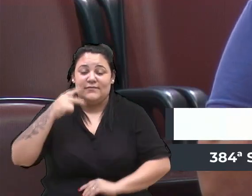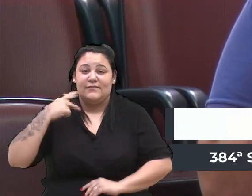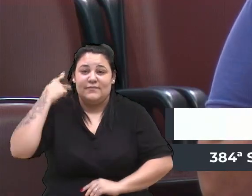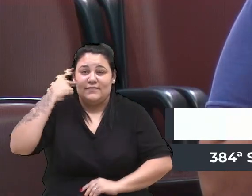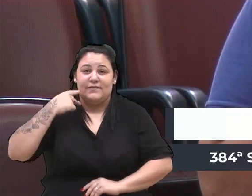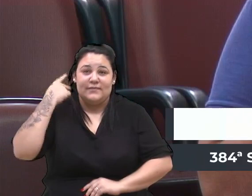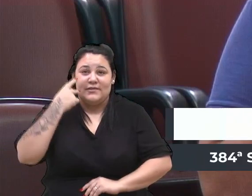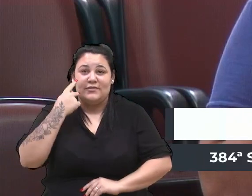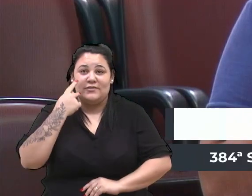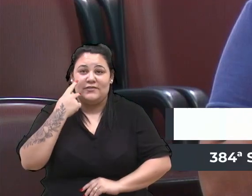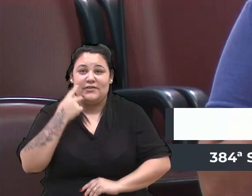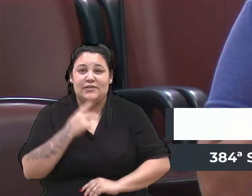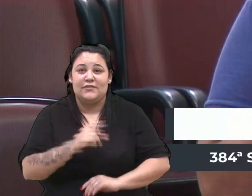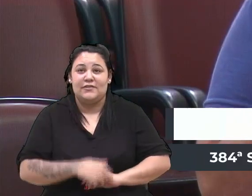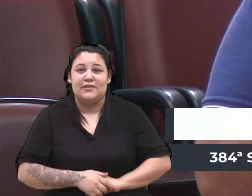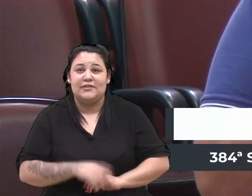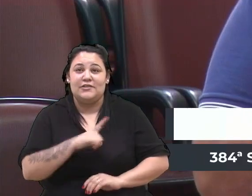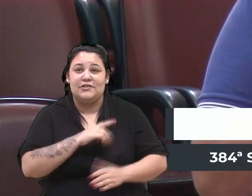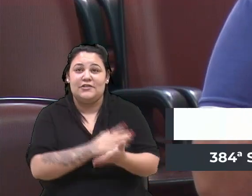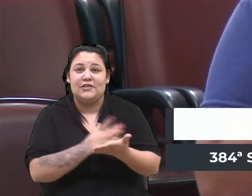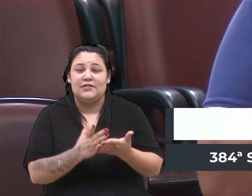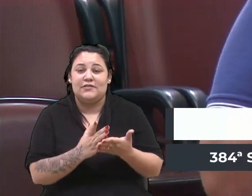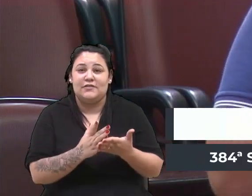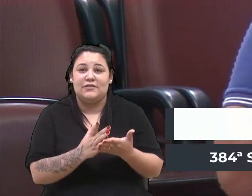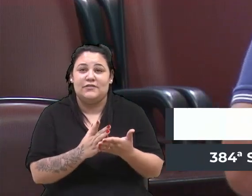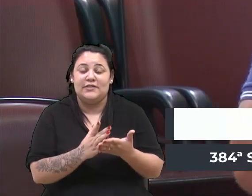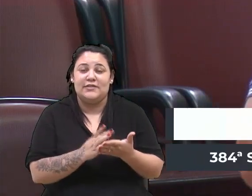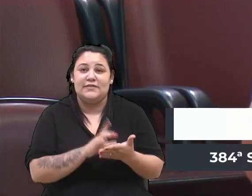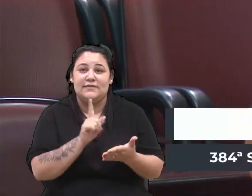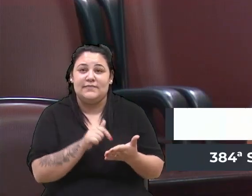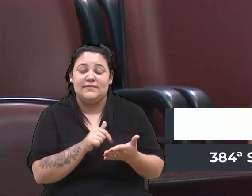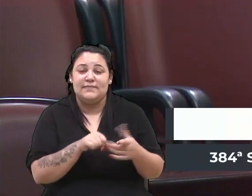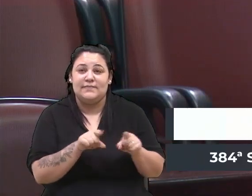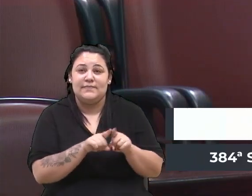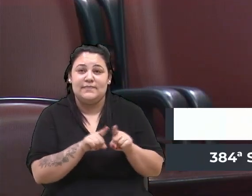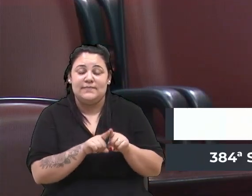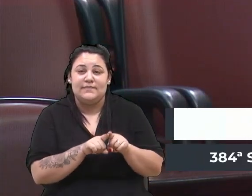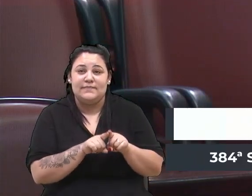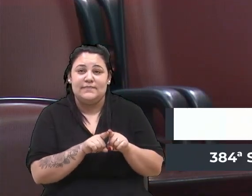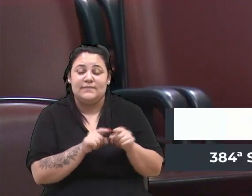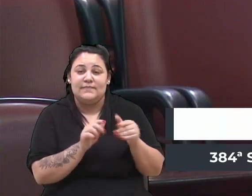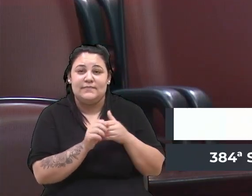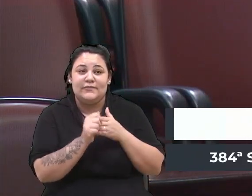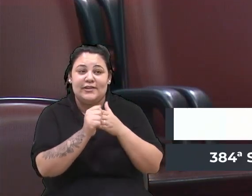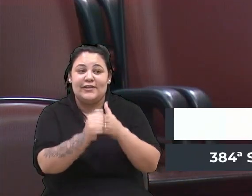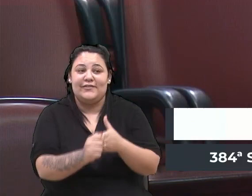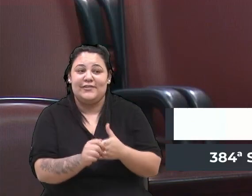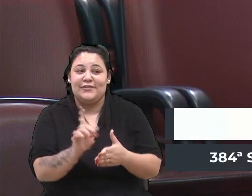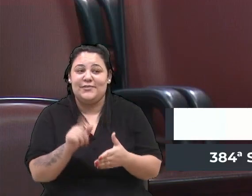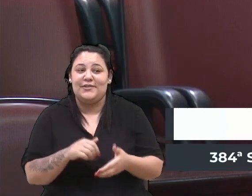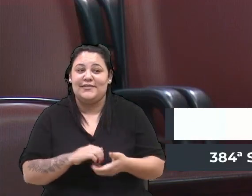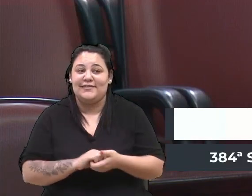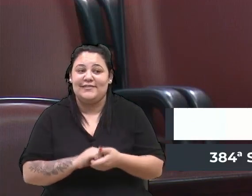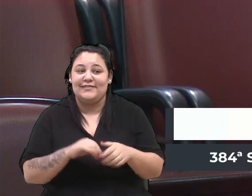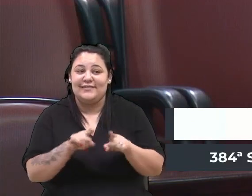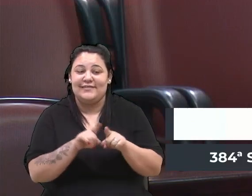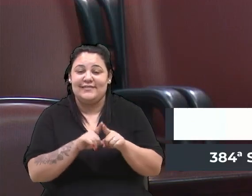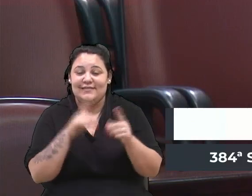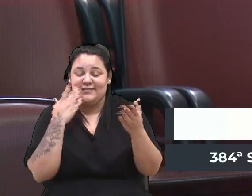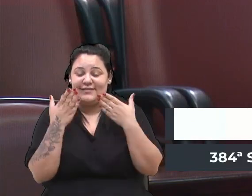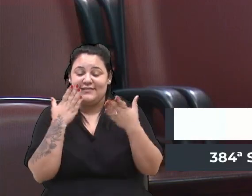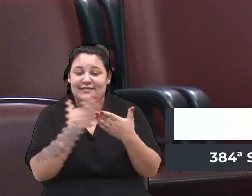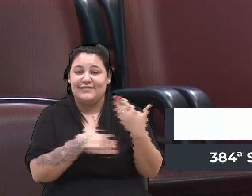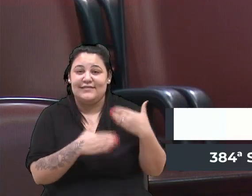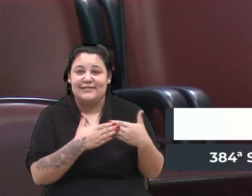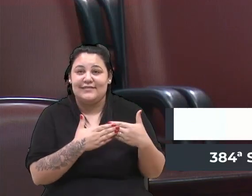início ao final da reunião e eu avalio o cenário, é como se fosse um chefe